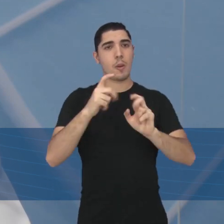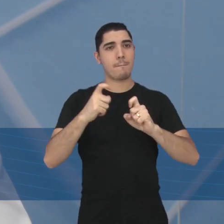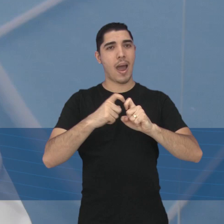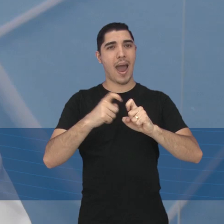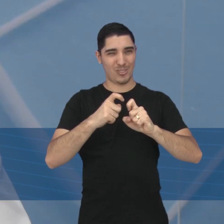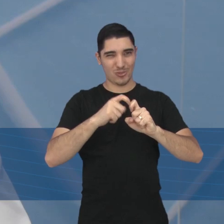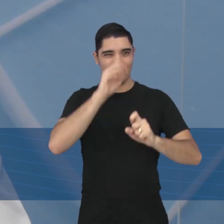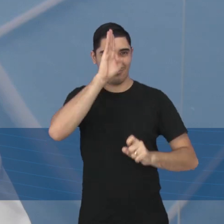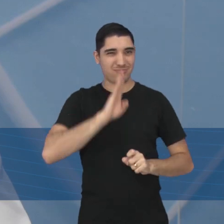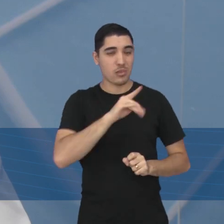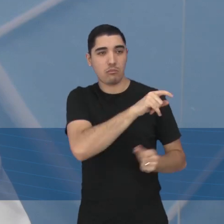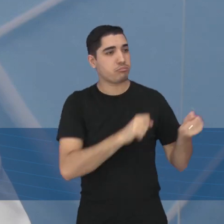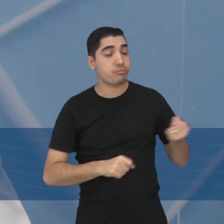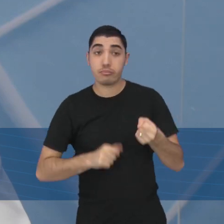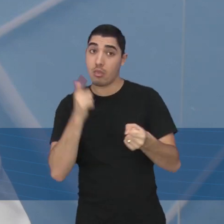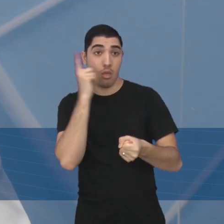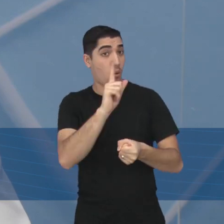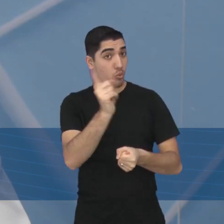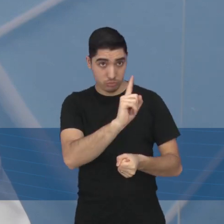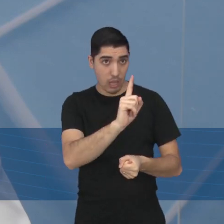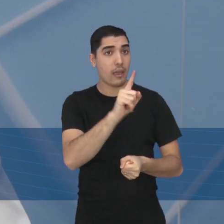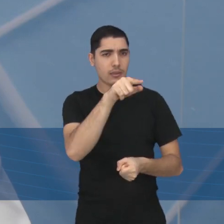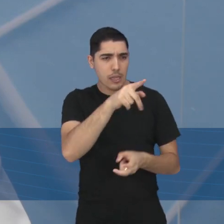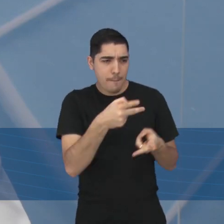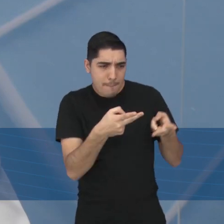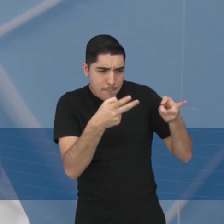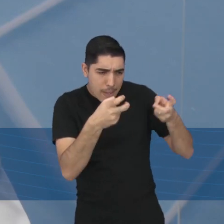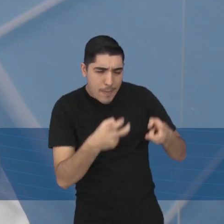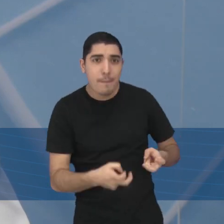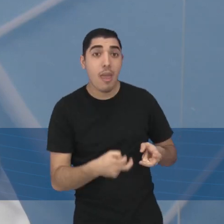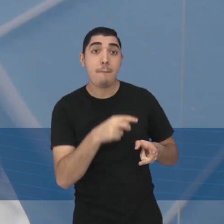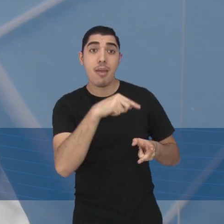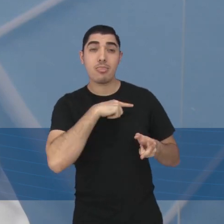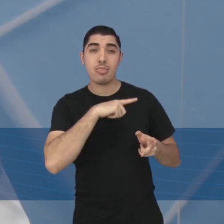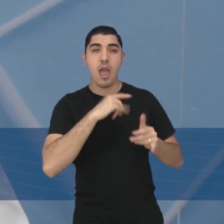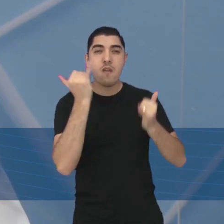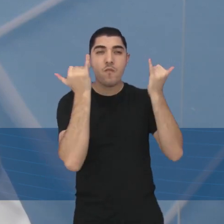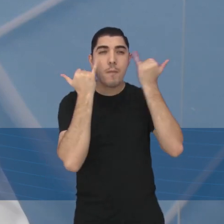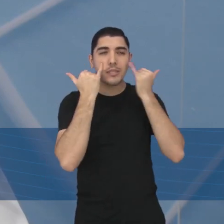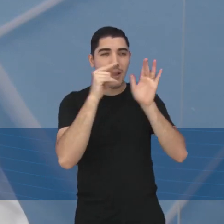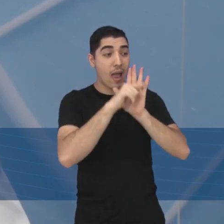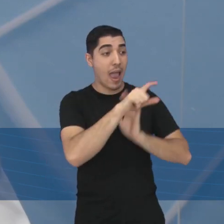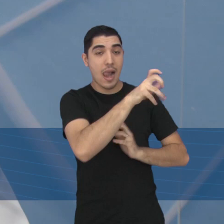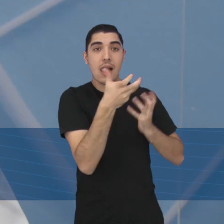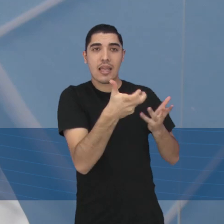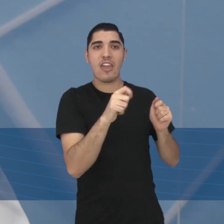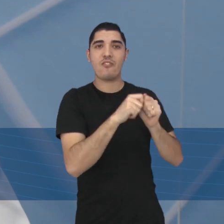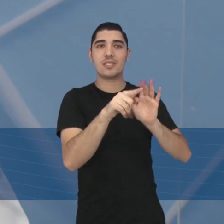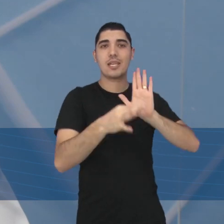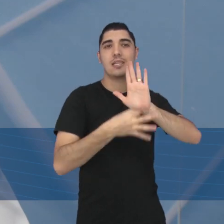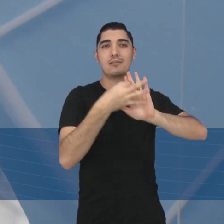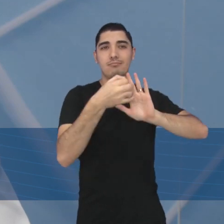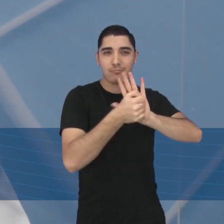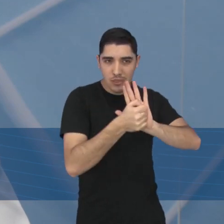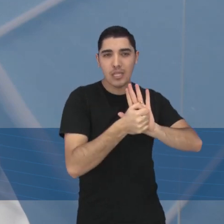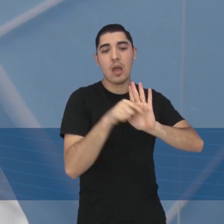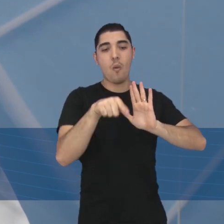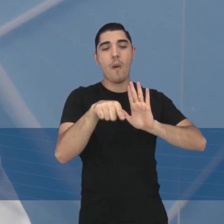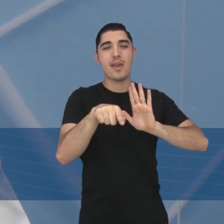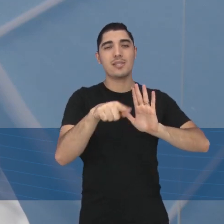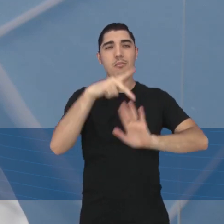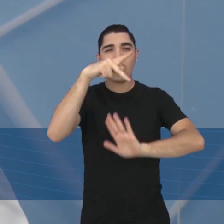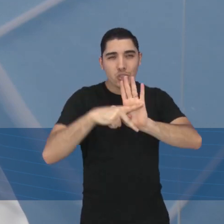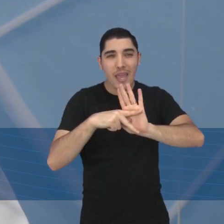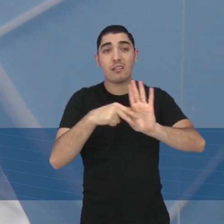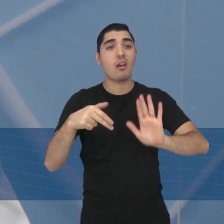facilidade. Quando você olha os números aí que vão fazer a própria cirurgia, se inscrever nesse programa, então não é